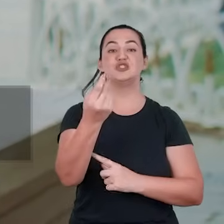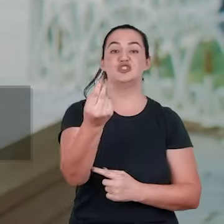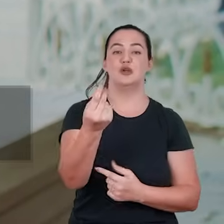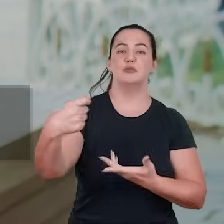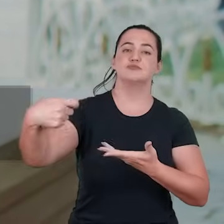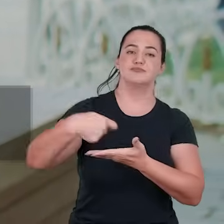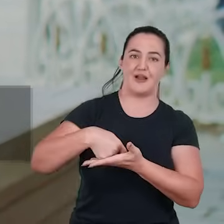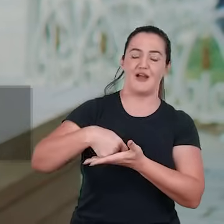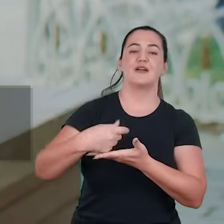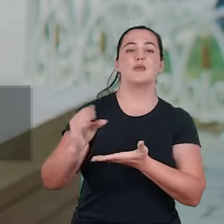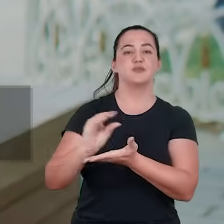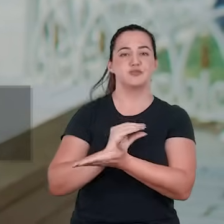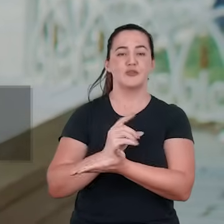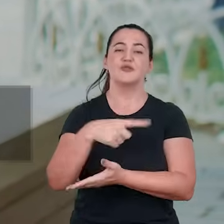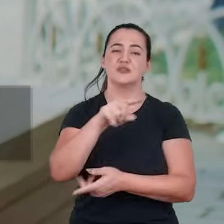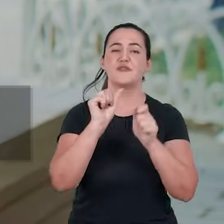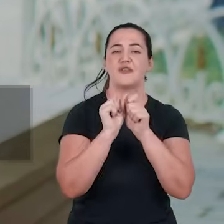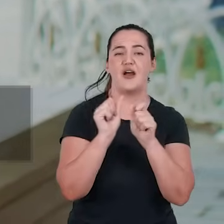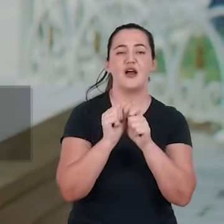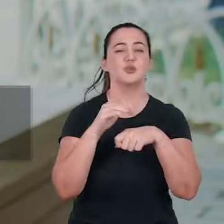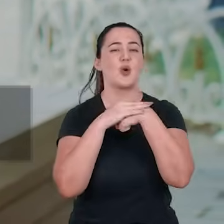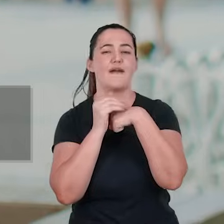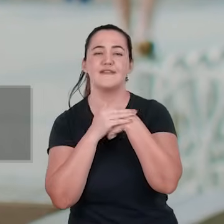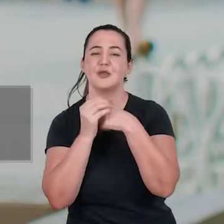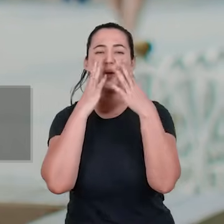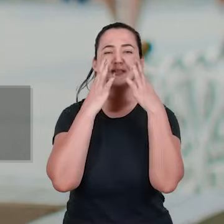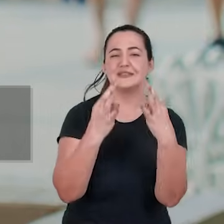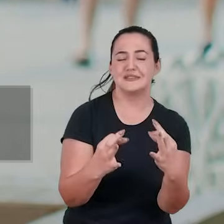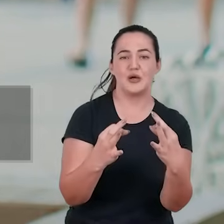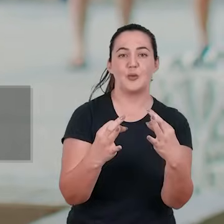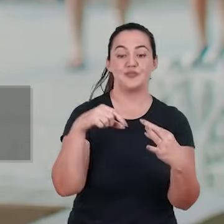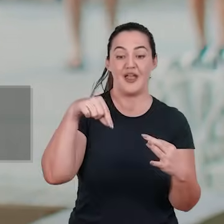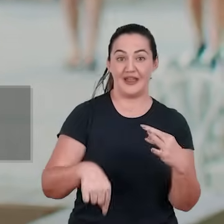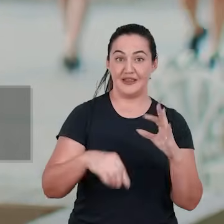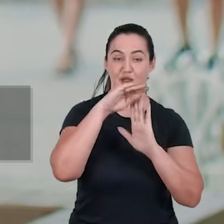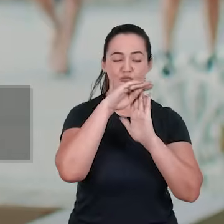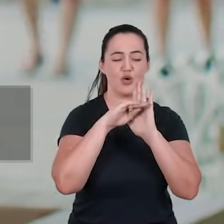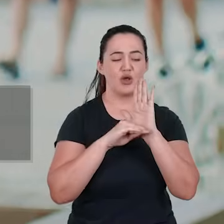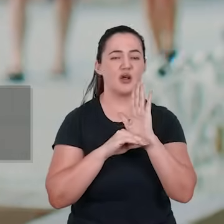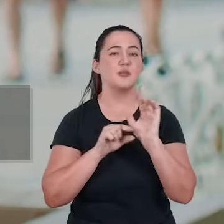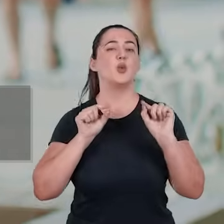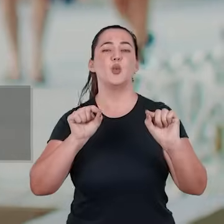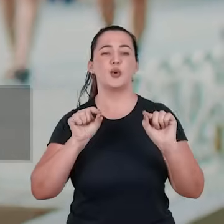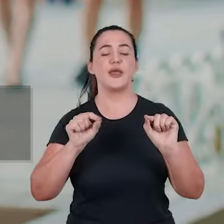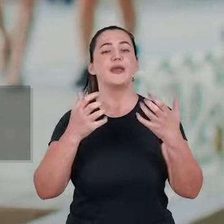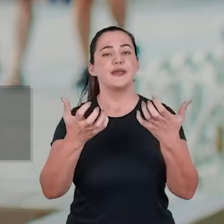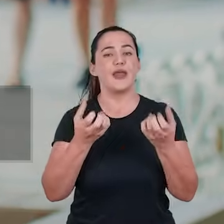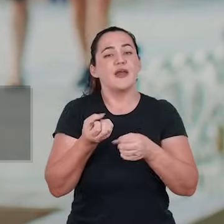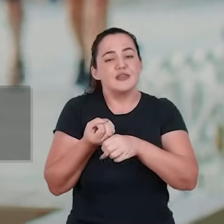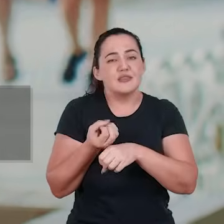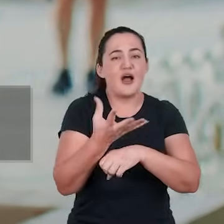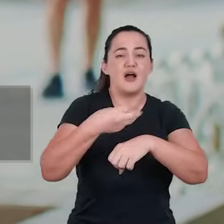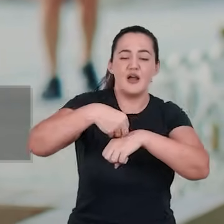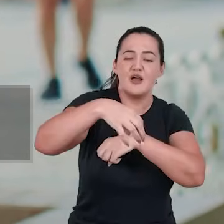fazemos isso com muito carinho, com muita atenção, com muito preparo. Aqui o programa Evidências procura ser um programa que leva